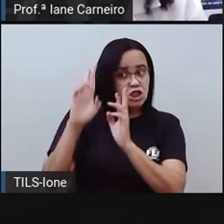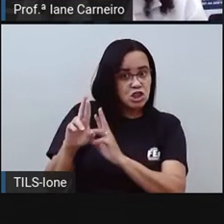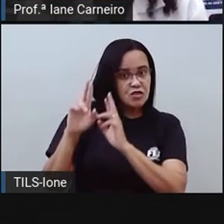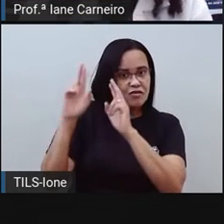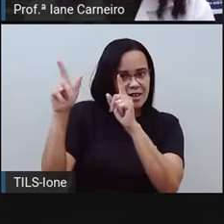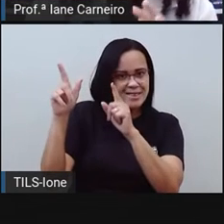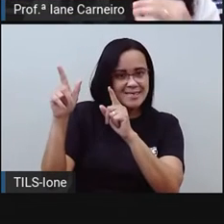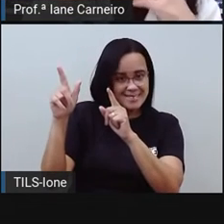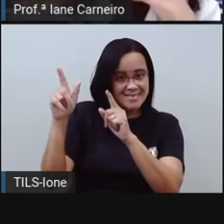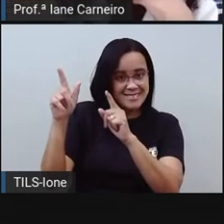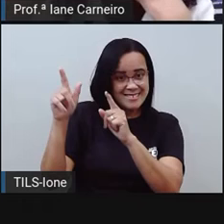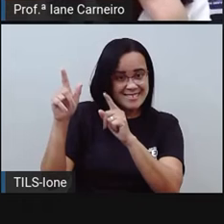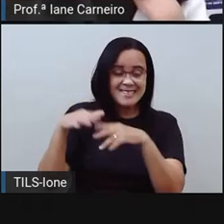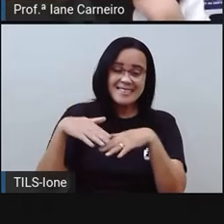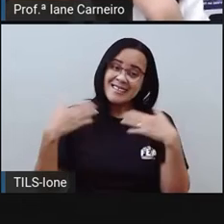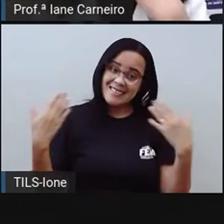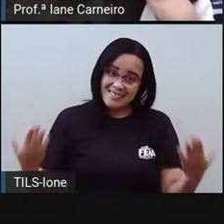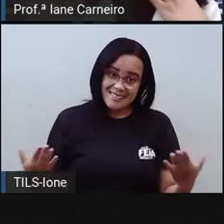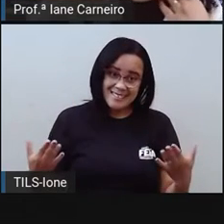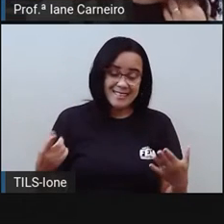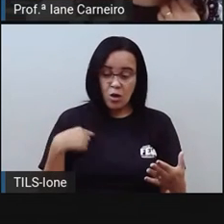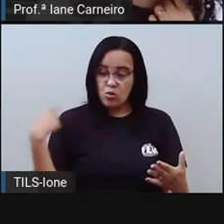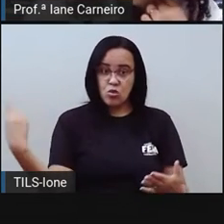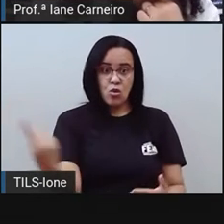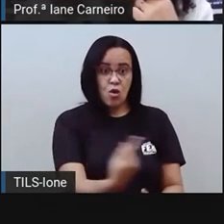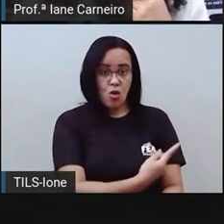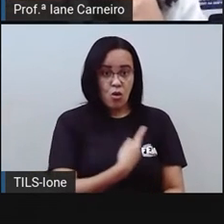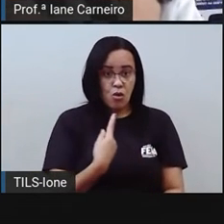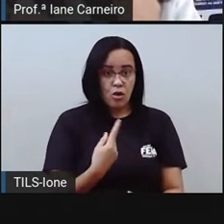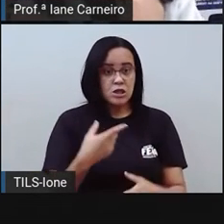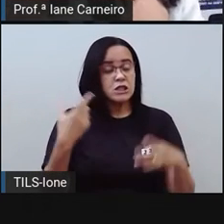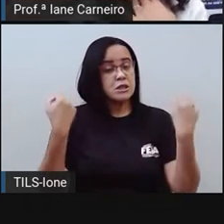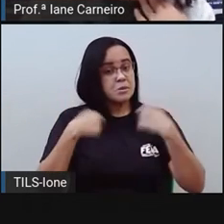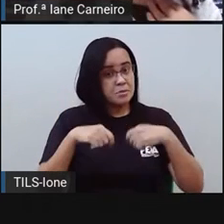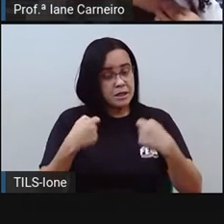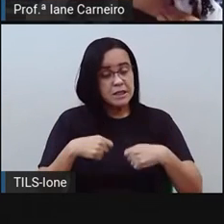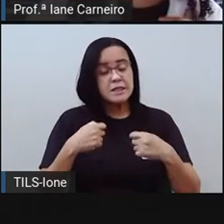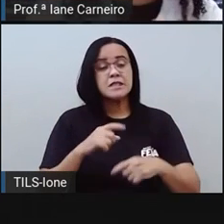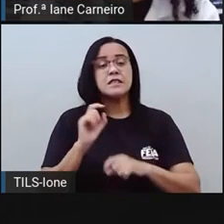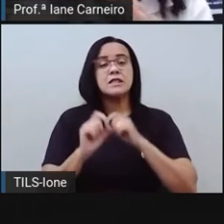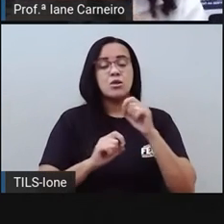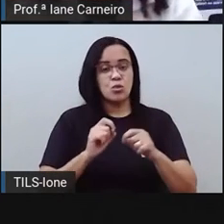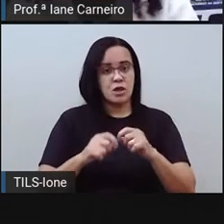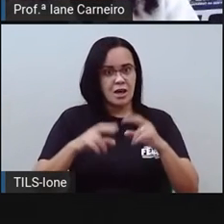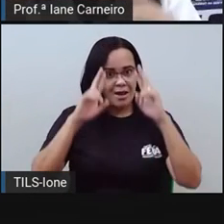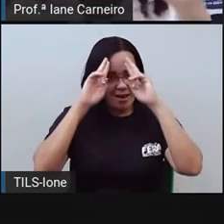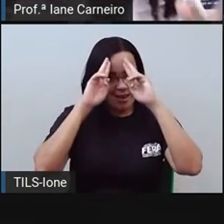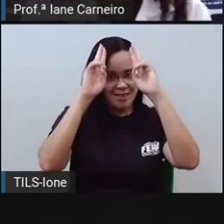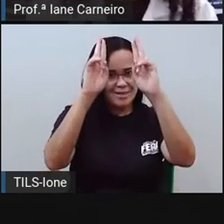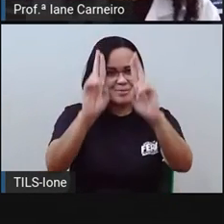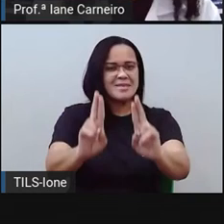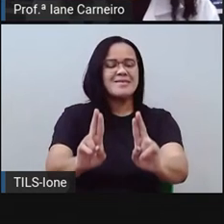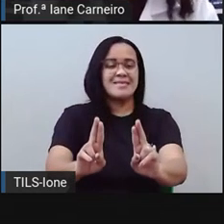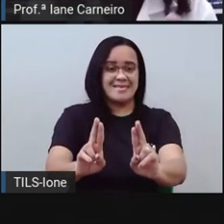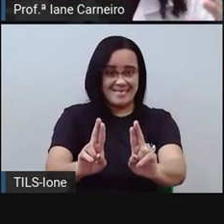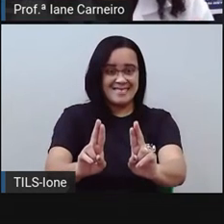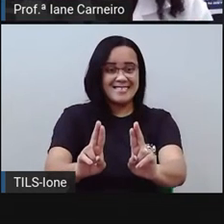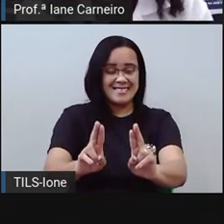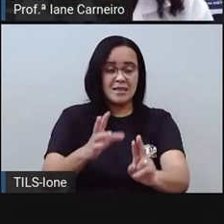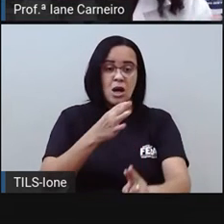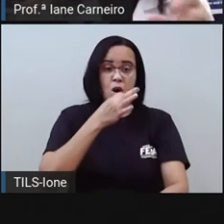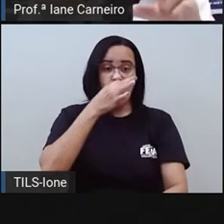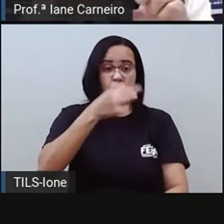forma, né? Cada um tem aí uma opinião, né? Tem uma preferência, gosta de uma coisa, o outro não. Mas